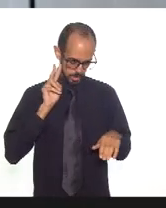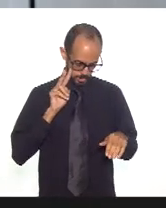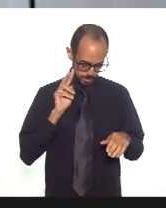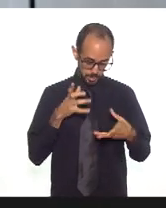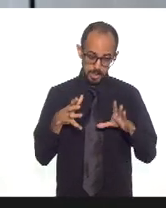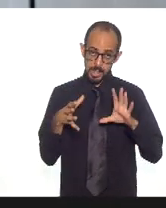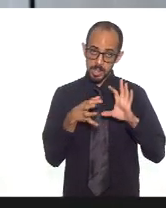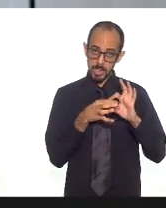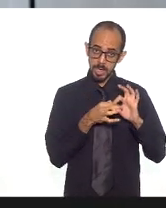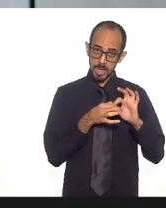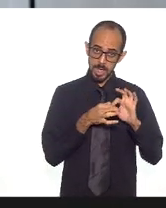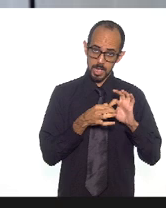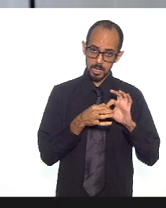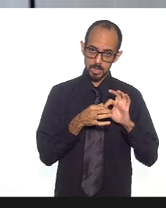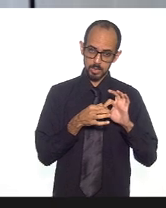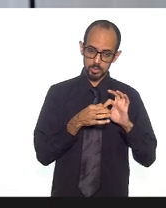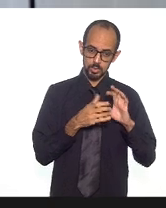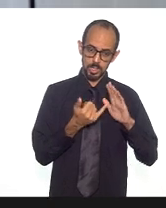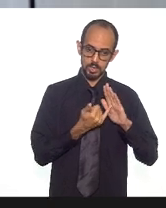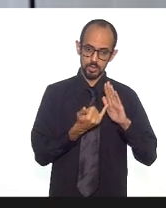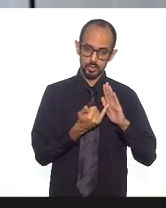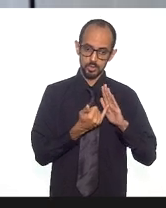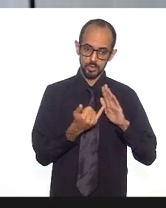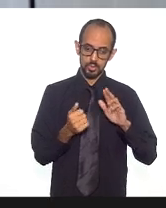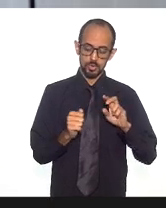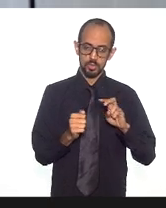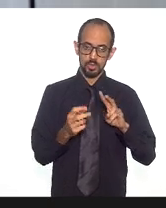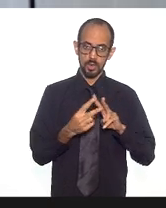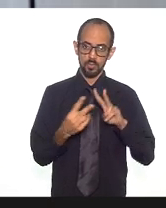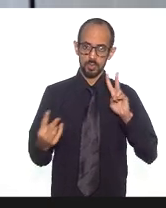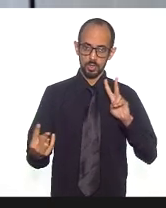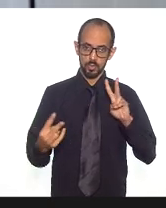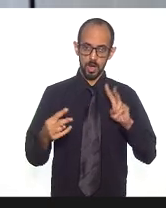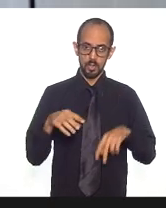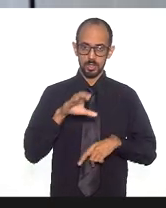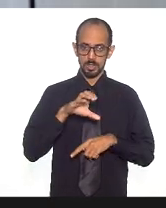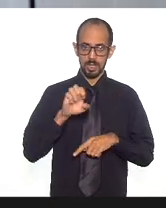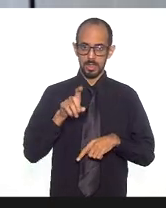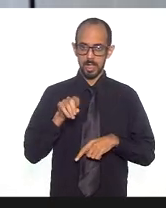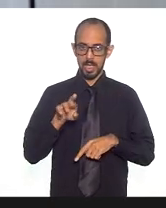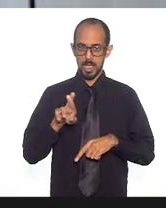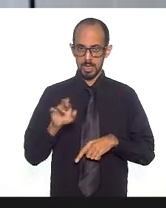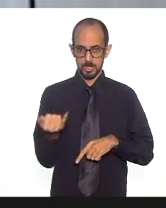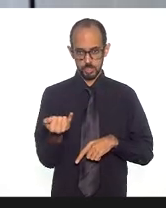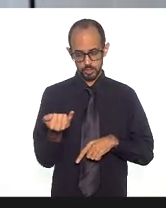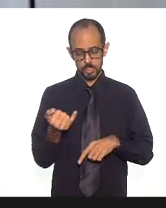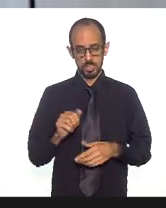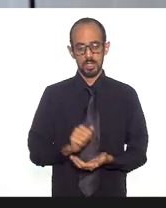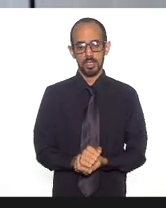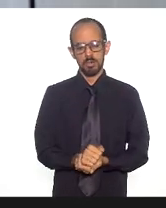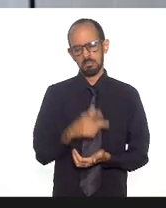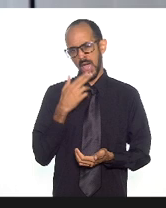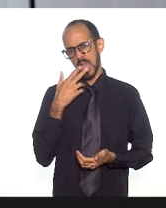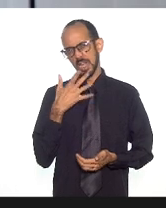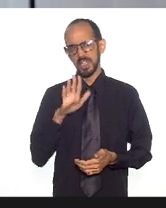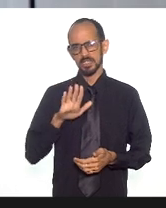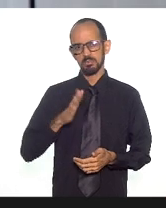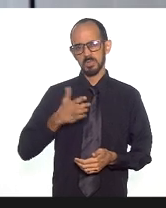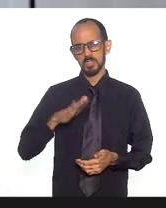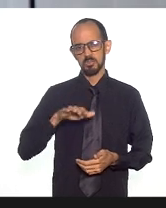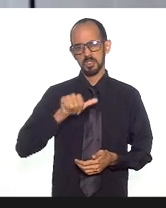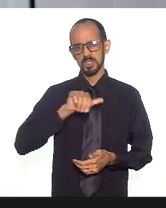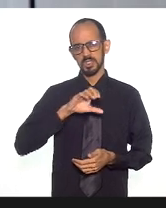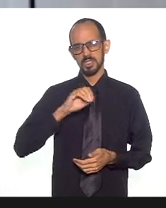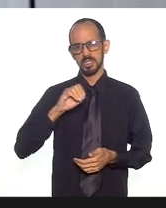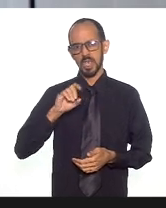ligados ao ensino à distância da Fundação CEDERJ, e me parece que, em torno de 100 mil